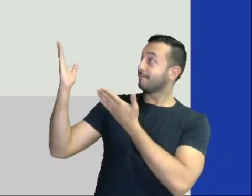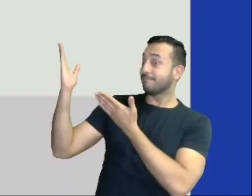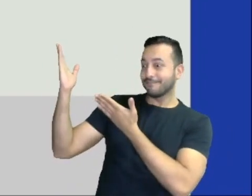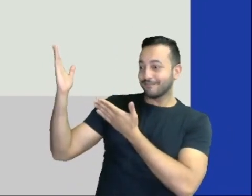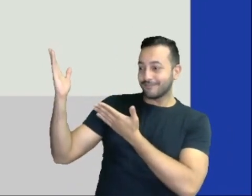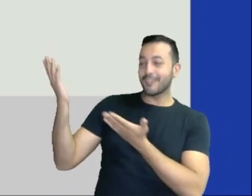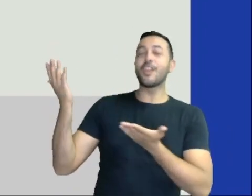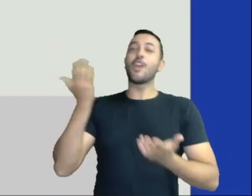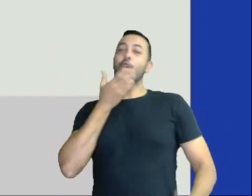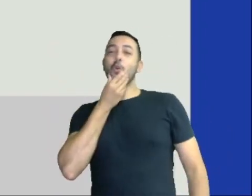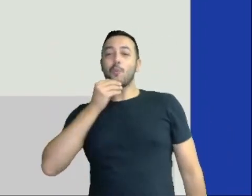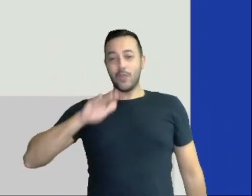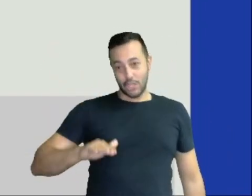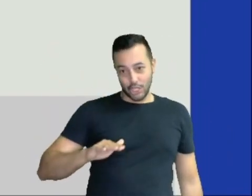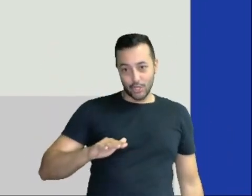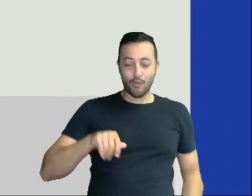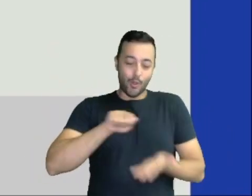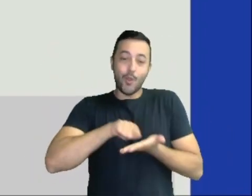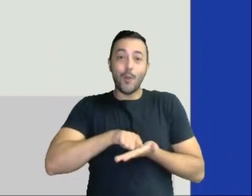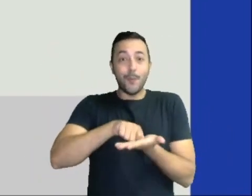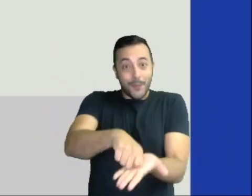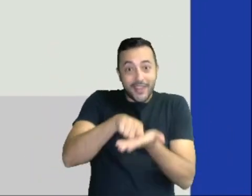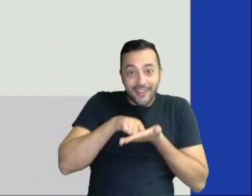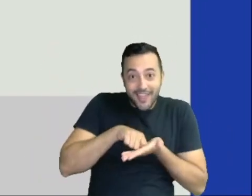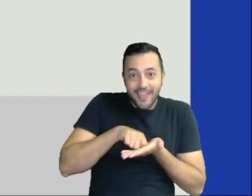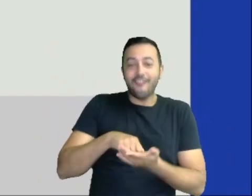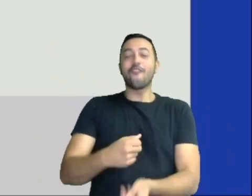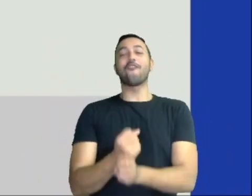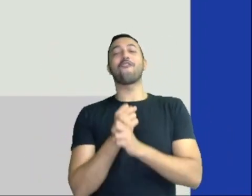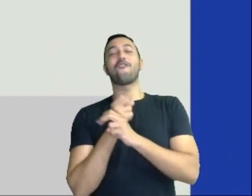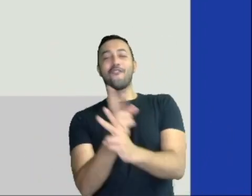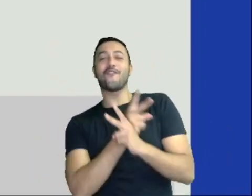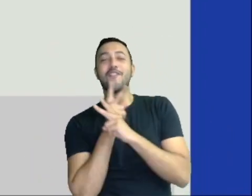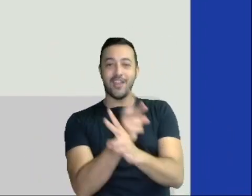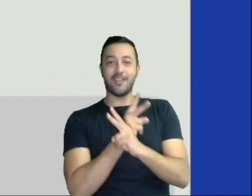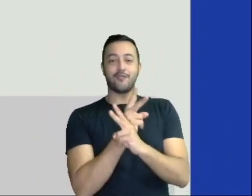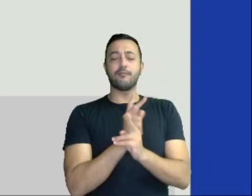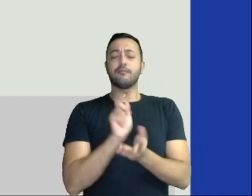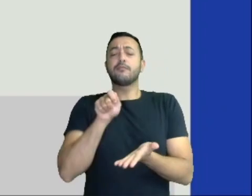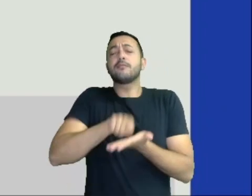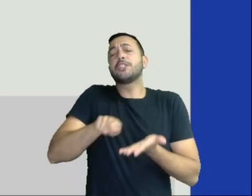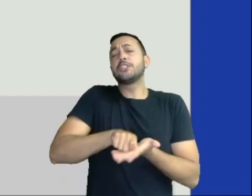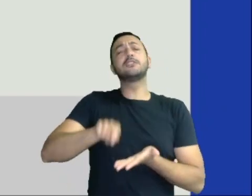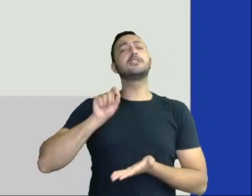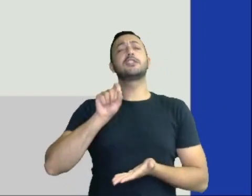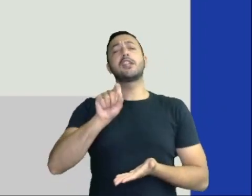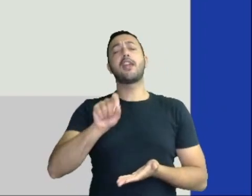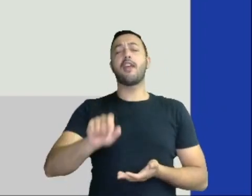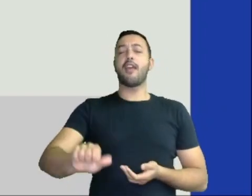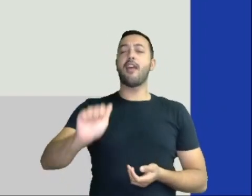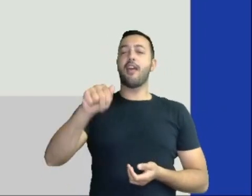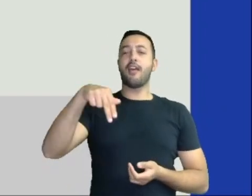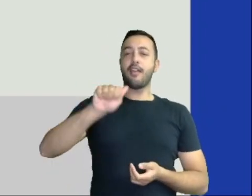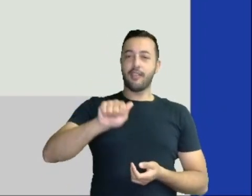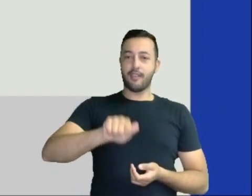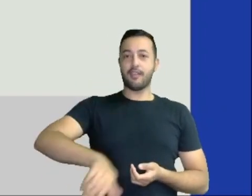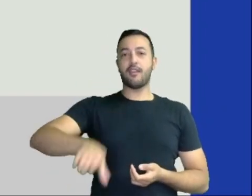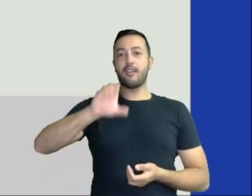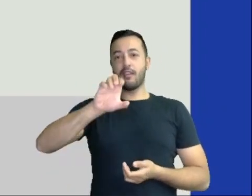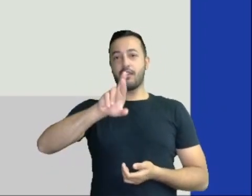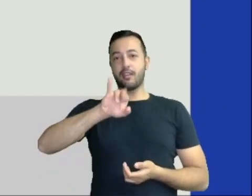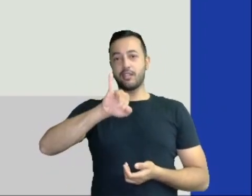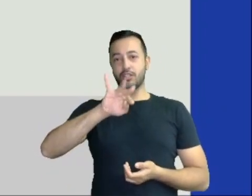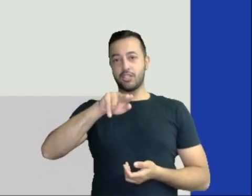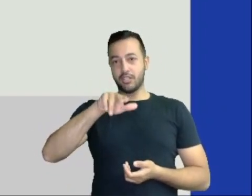menino o bilhete eo vento quem o escreveu foi Ana Cristina de Melo